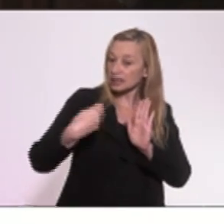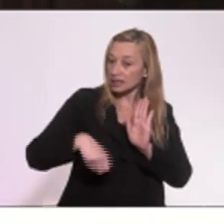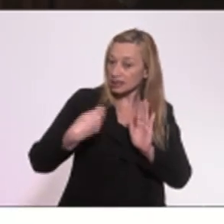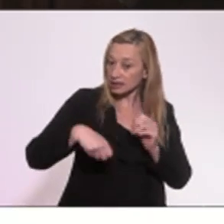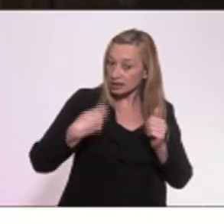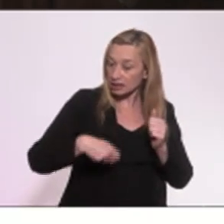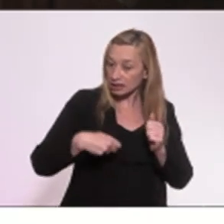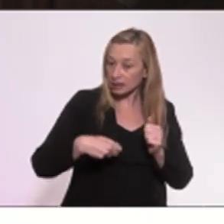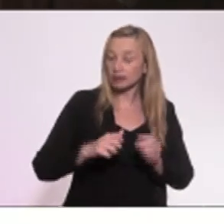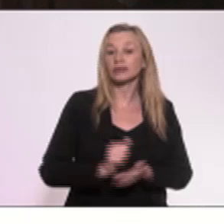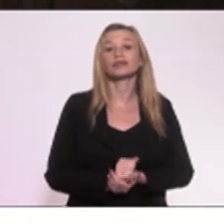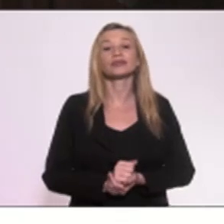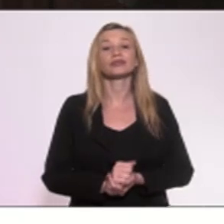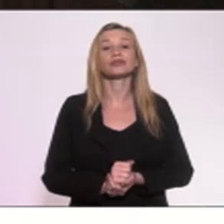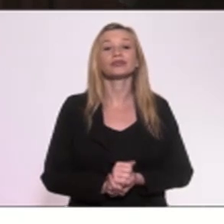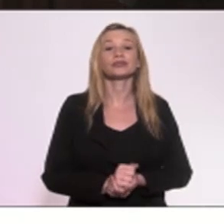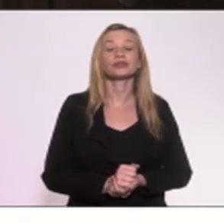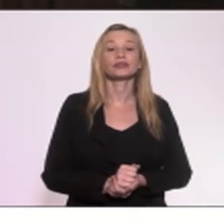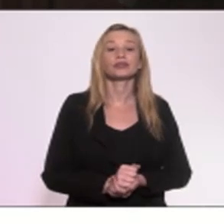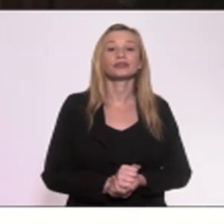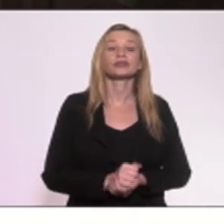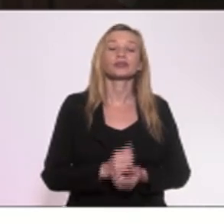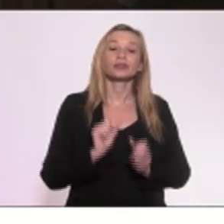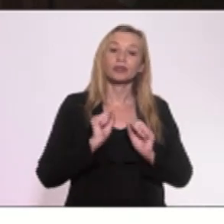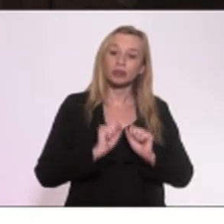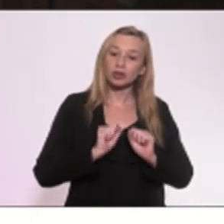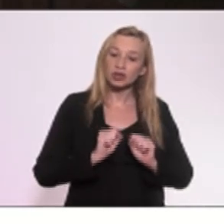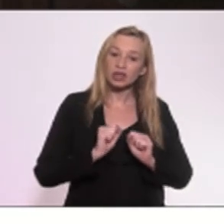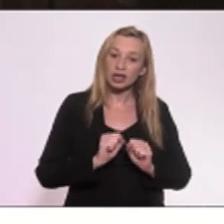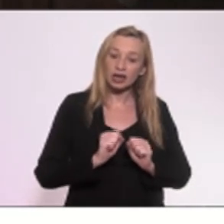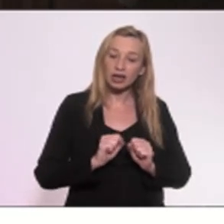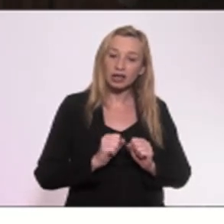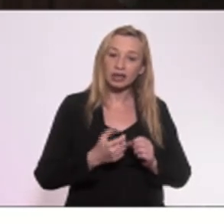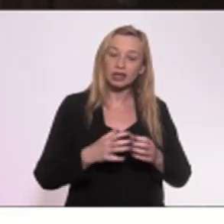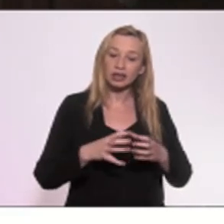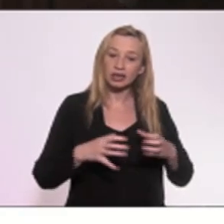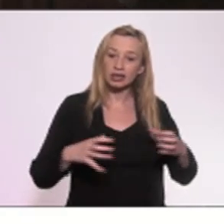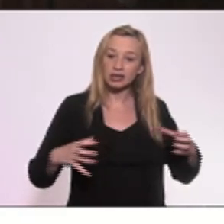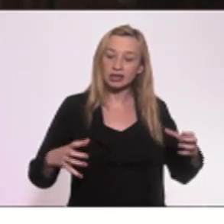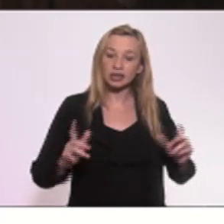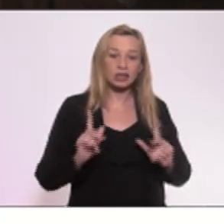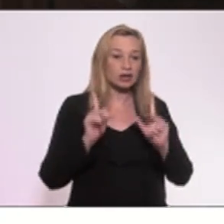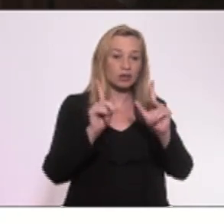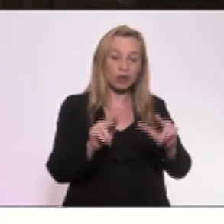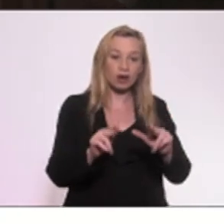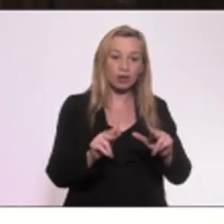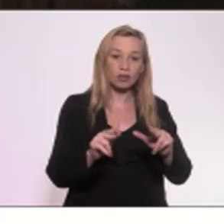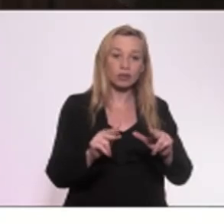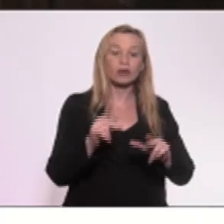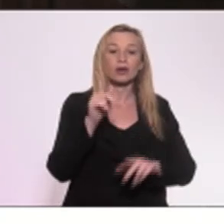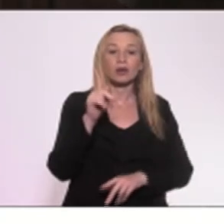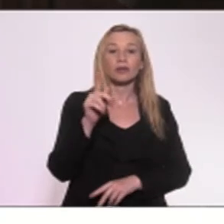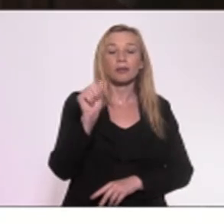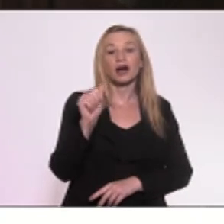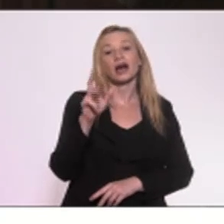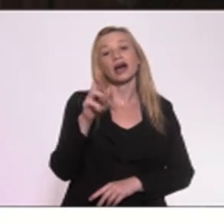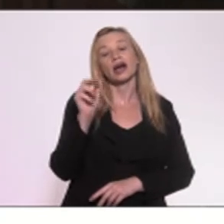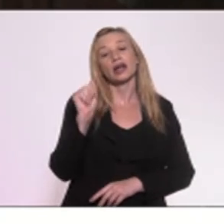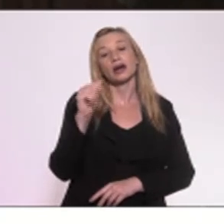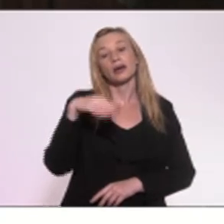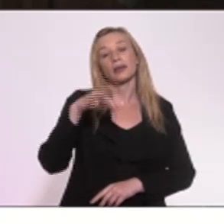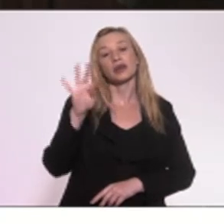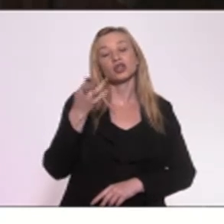maioria simples, poderá estender os mesmos parâmetros da reforma da Previdência